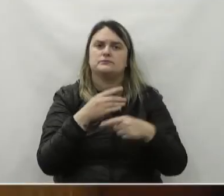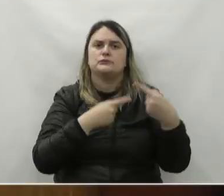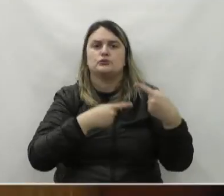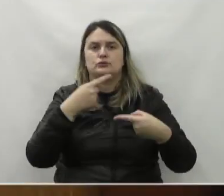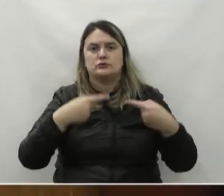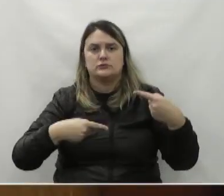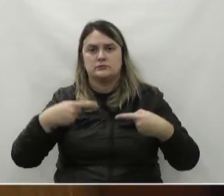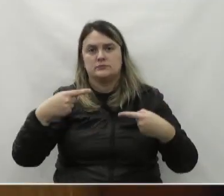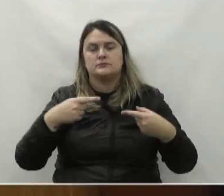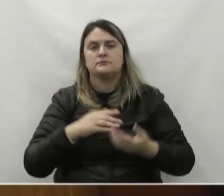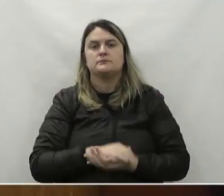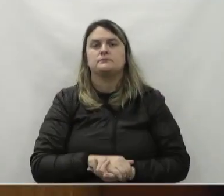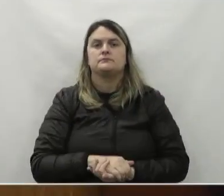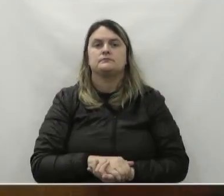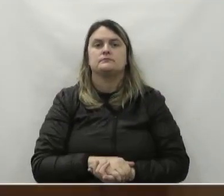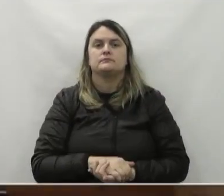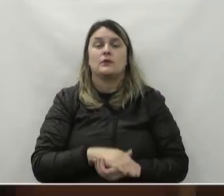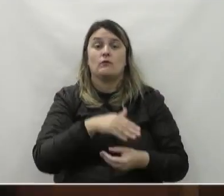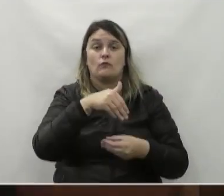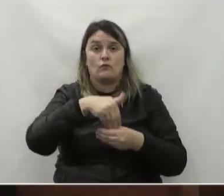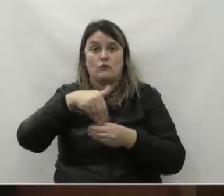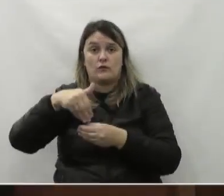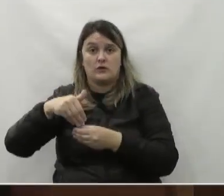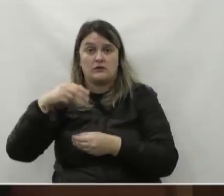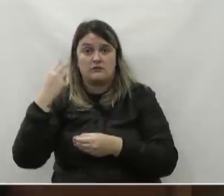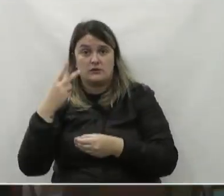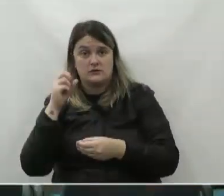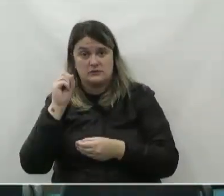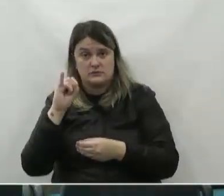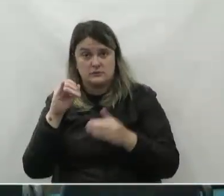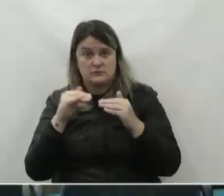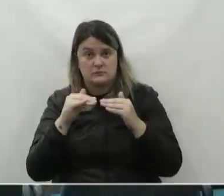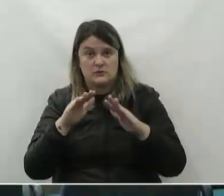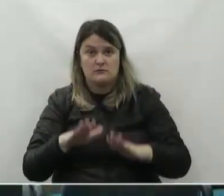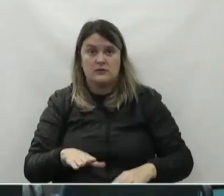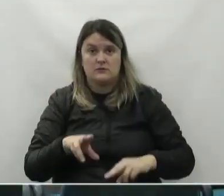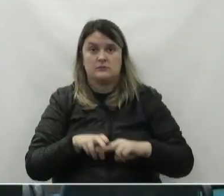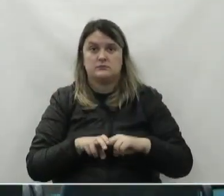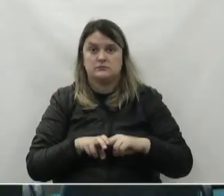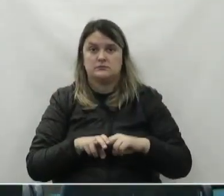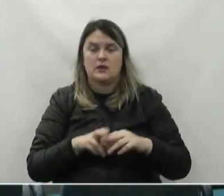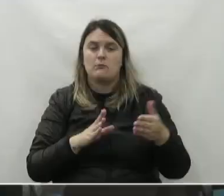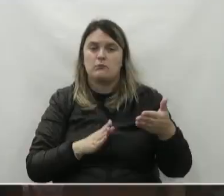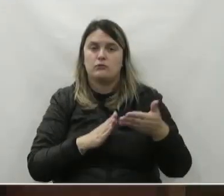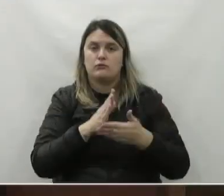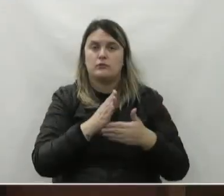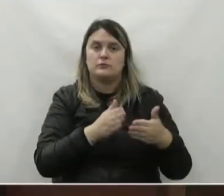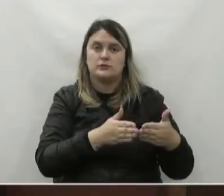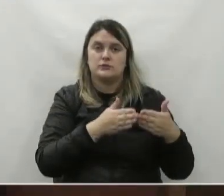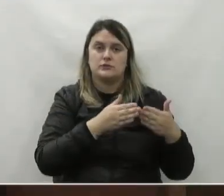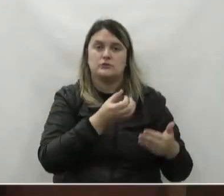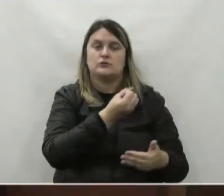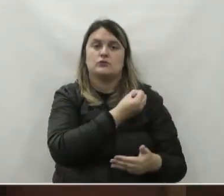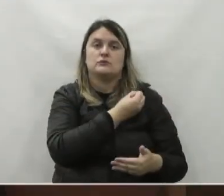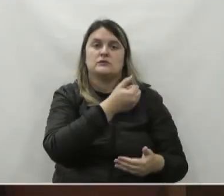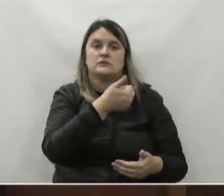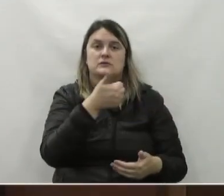discussão? Em votação, senhores vereadores que aprovam, permaneçam como estão. Aprovado o requerimento de